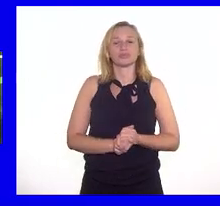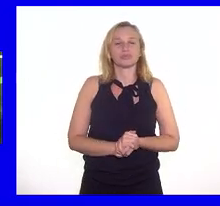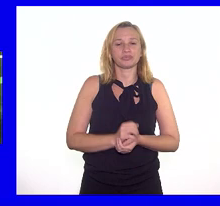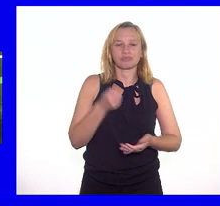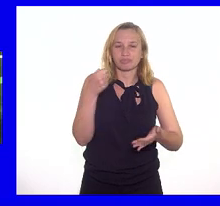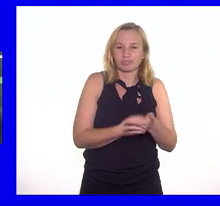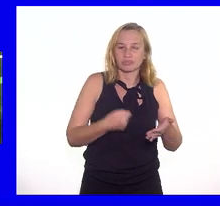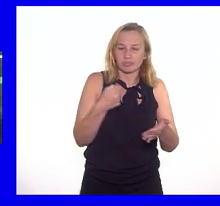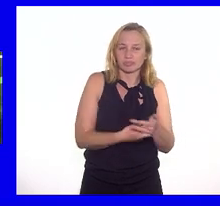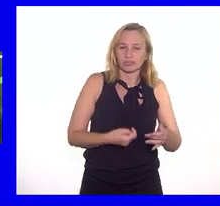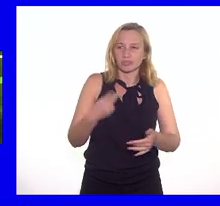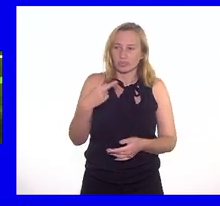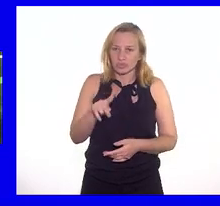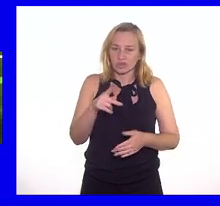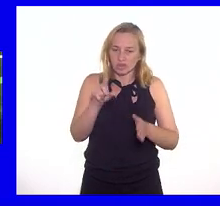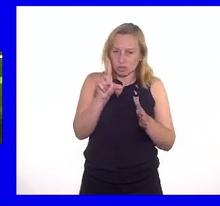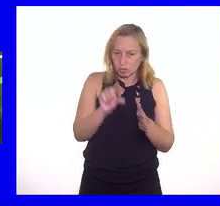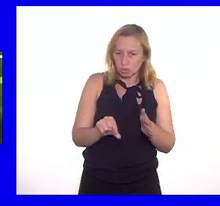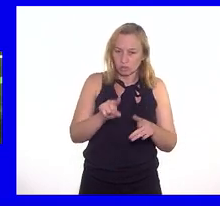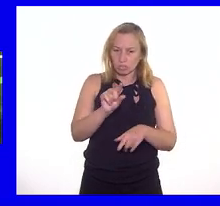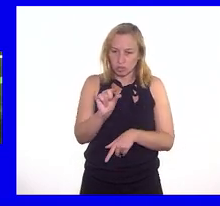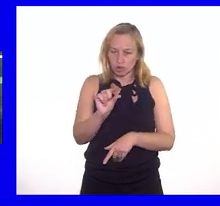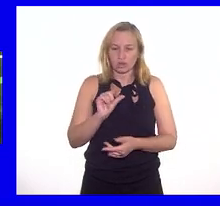vocês. Na verdade, eu